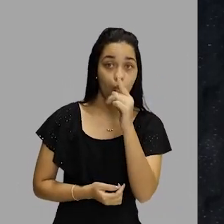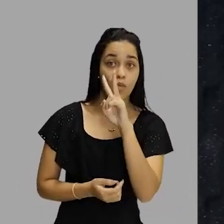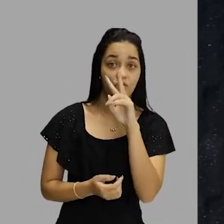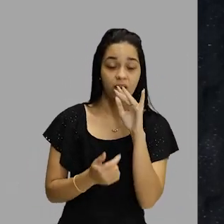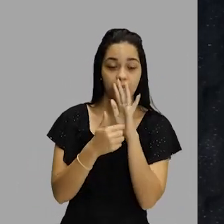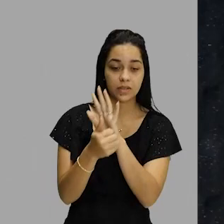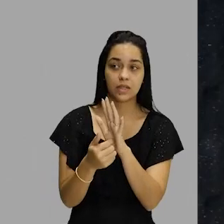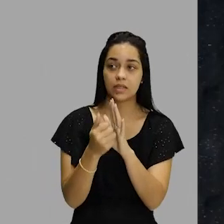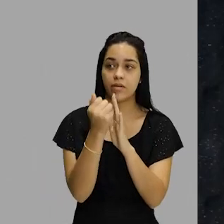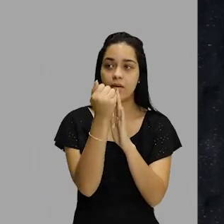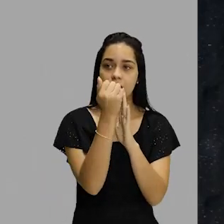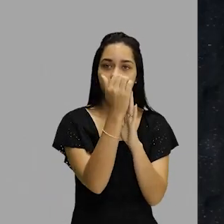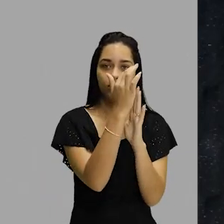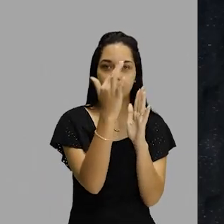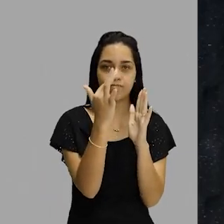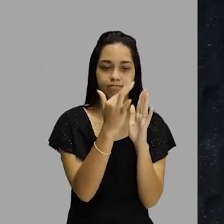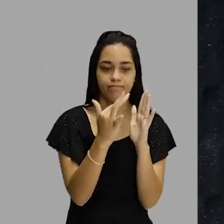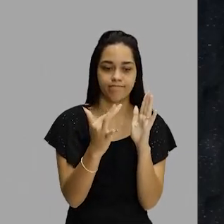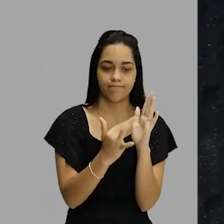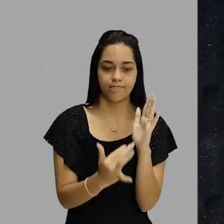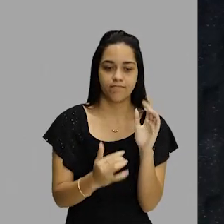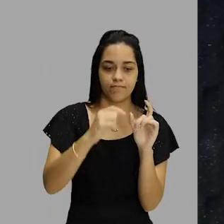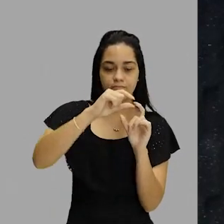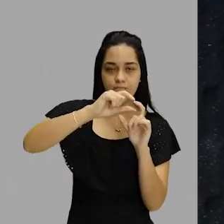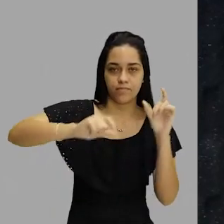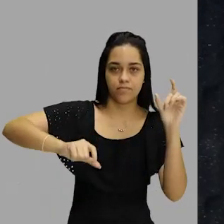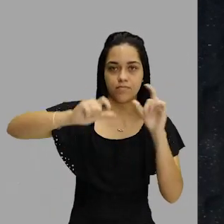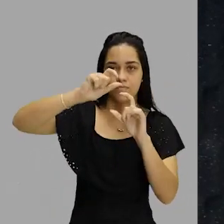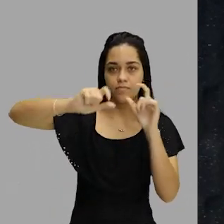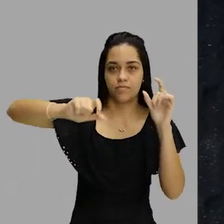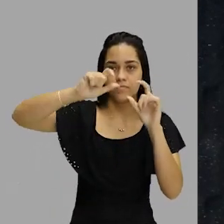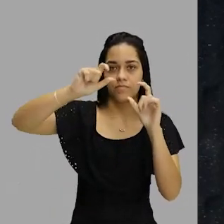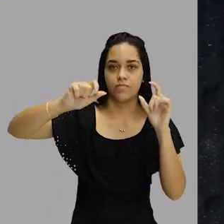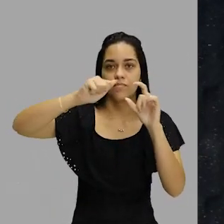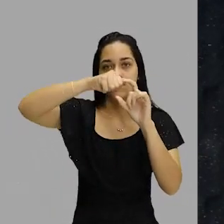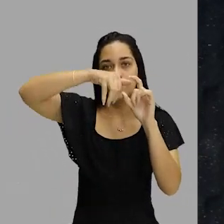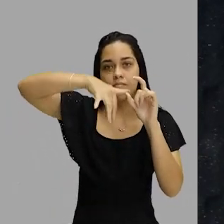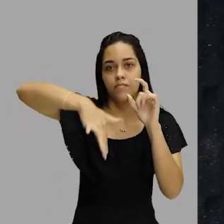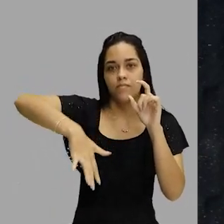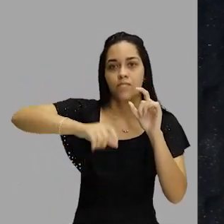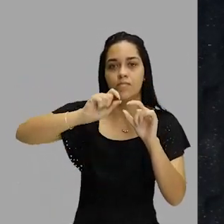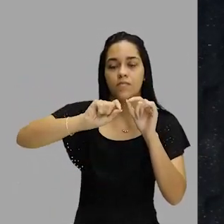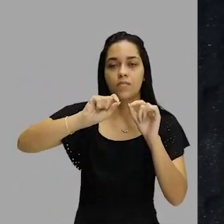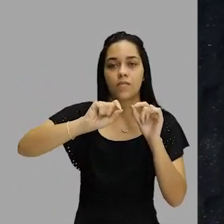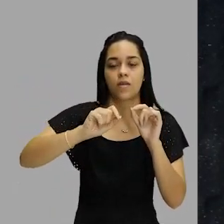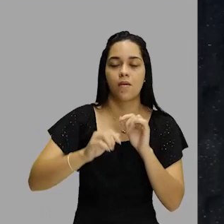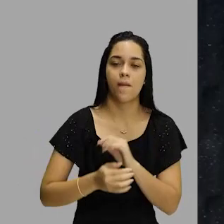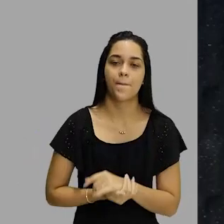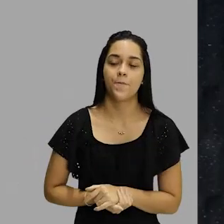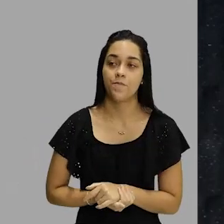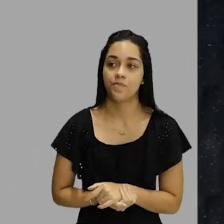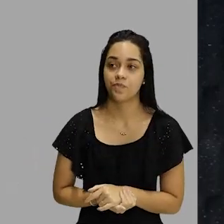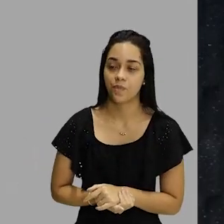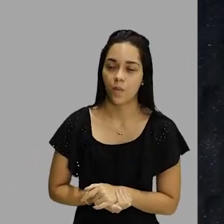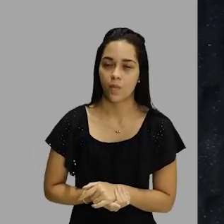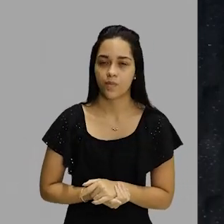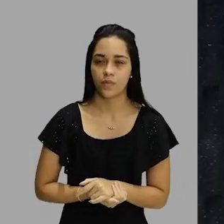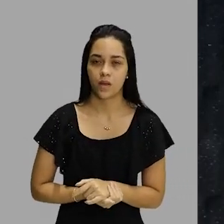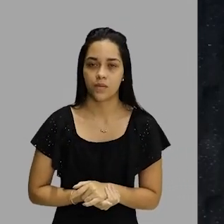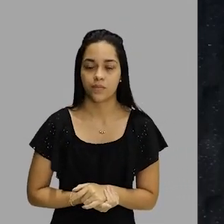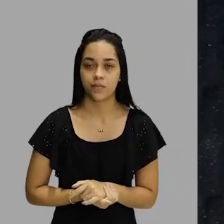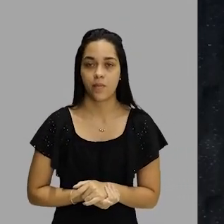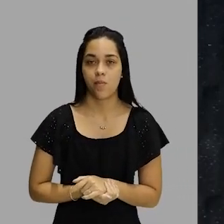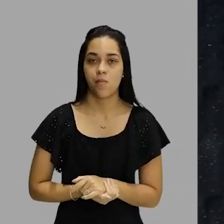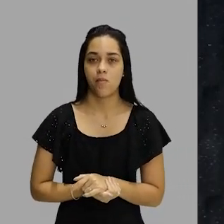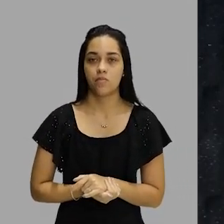essas ramificações aqui, não é isso? Que a gente diz que ele é anastomosado. Essas ramificações